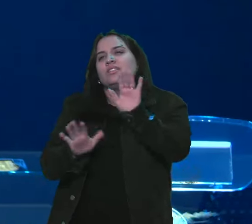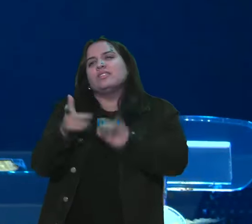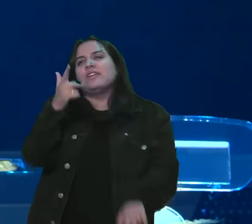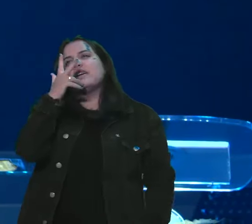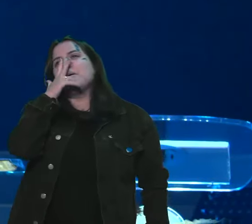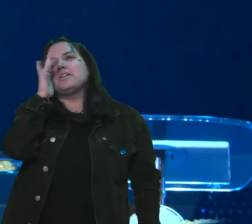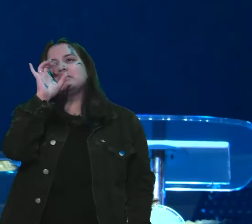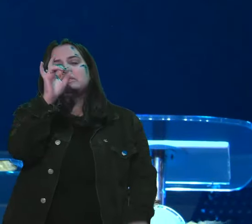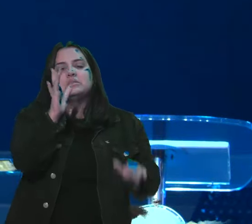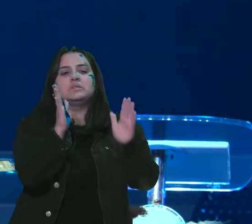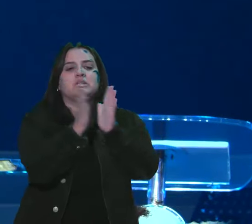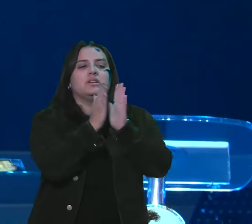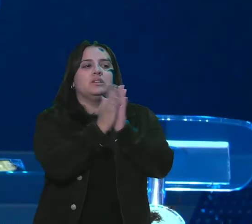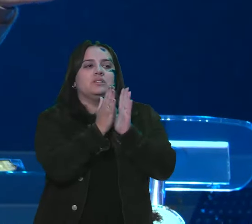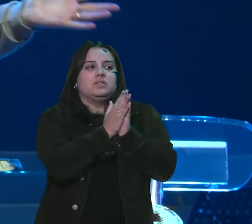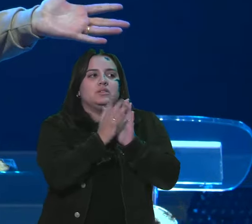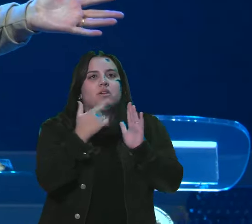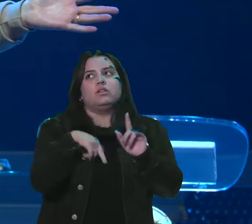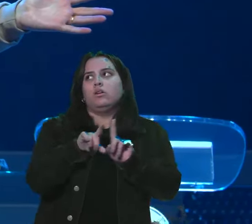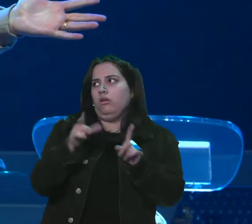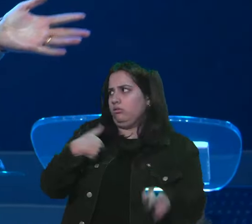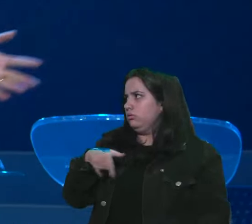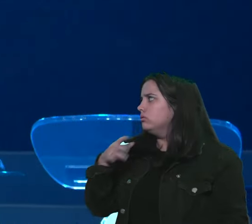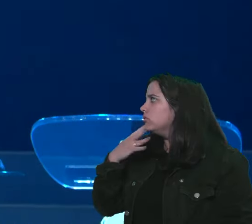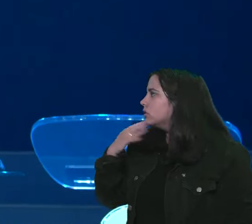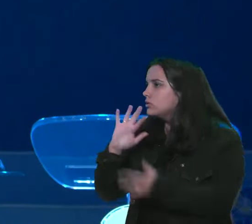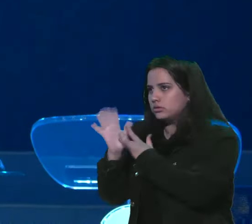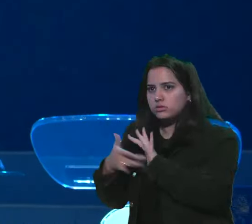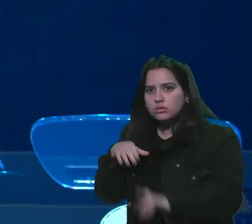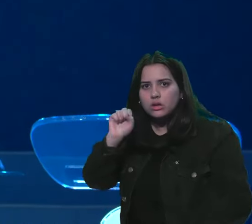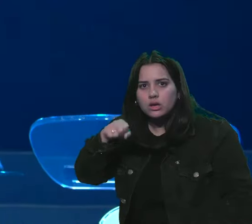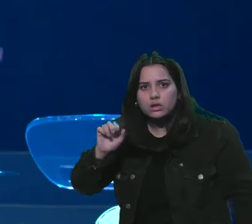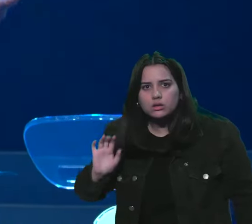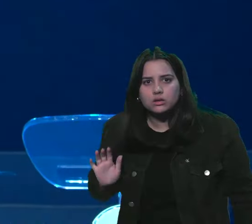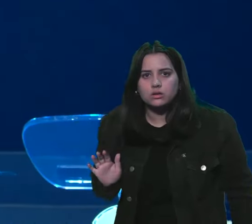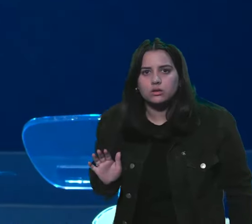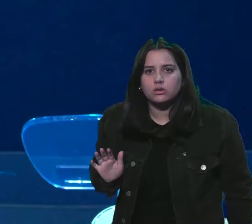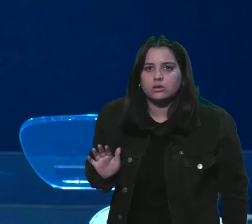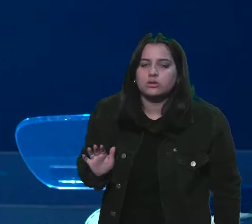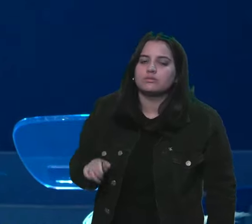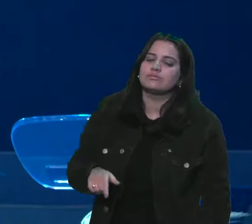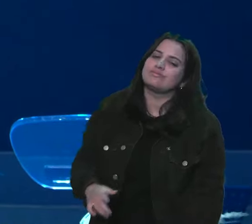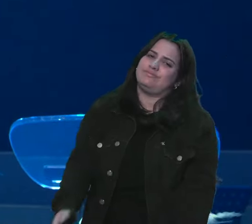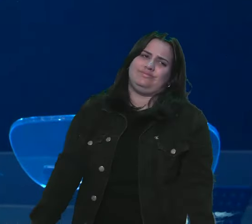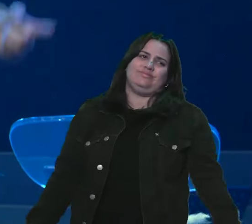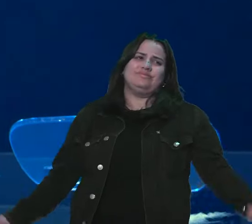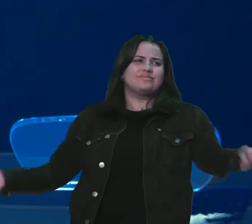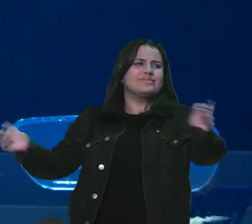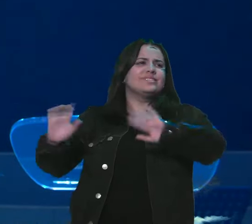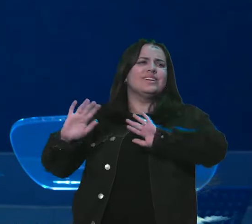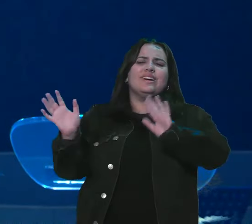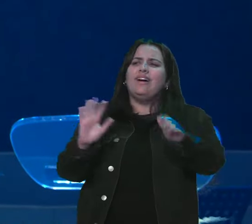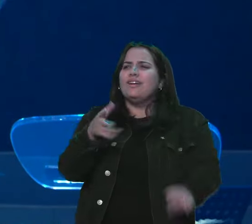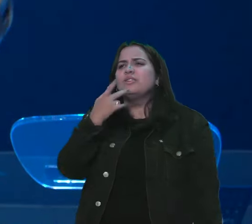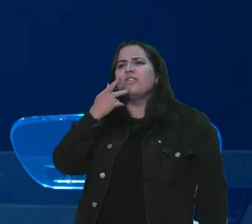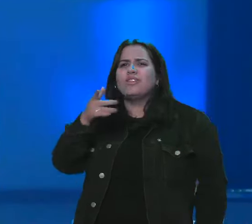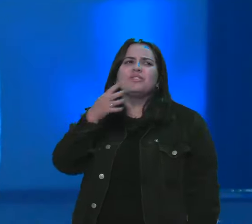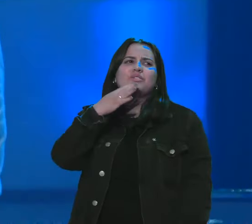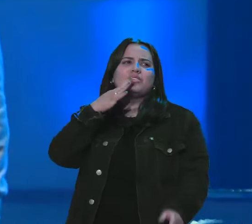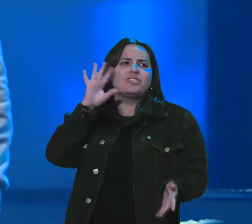reza... Ah não, eu conheço Jesus... Vamos conhecer de poder conversar, de